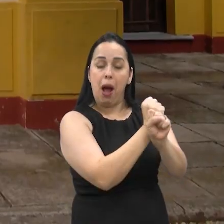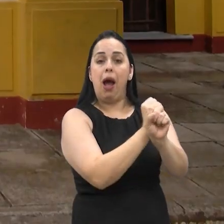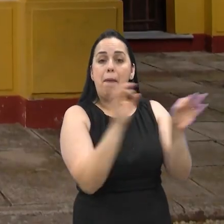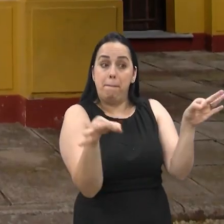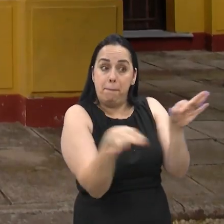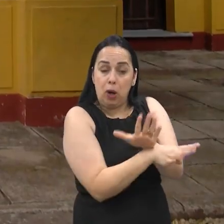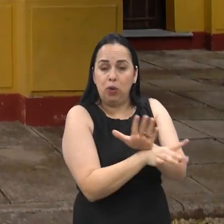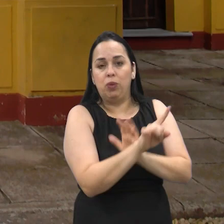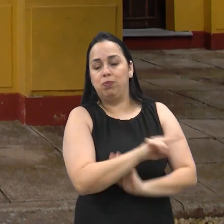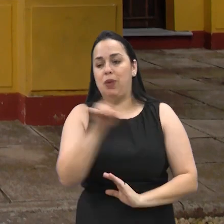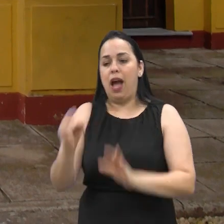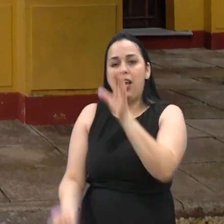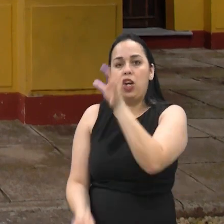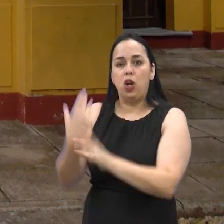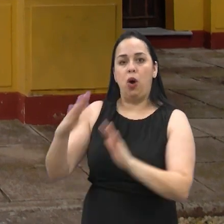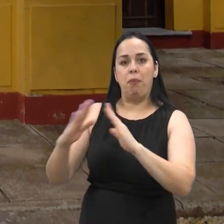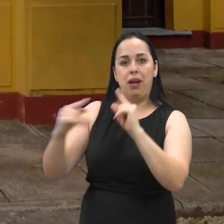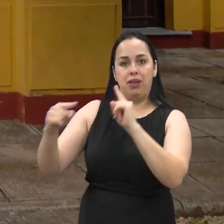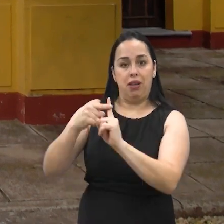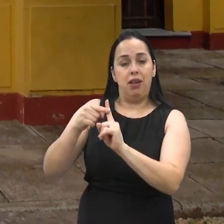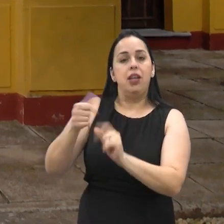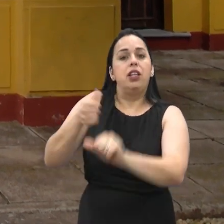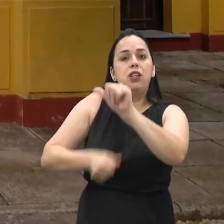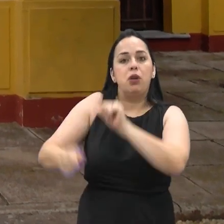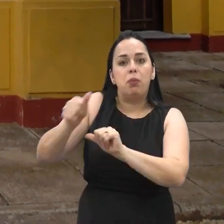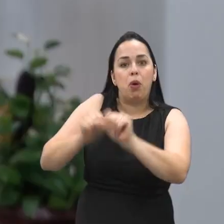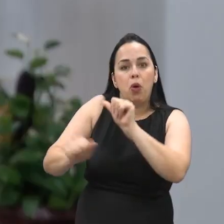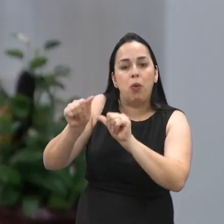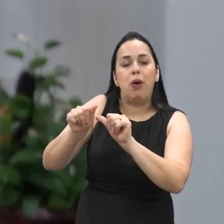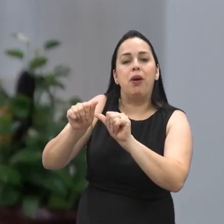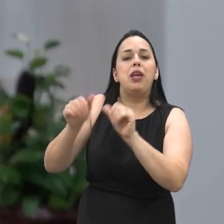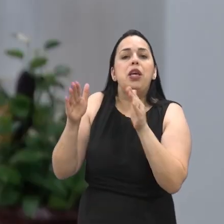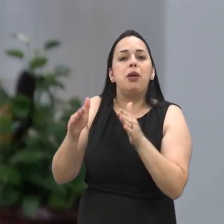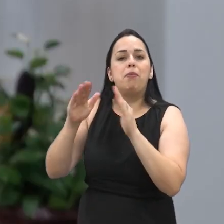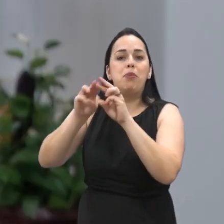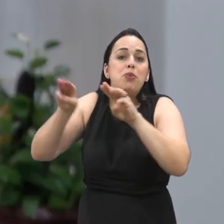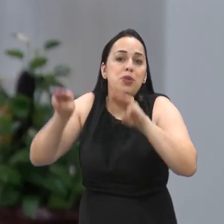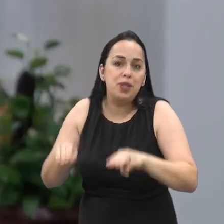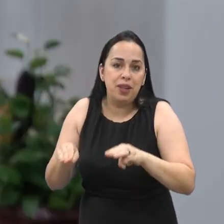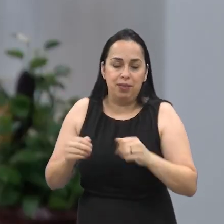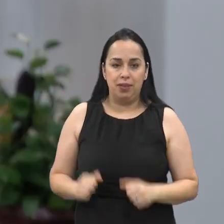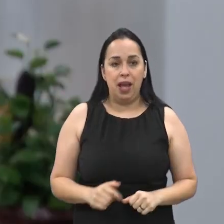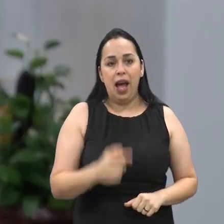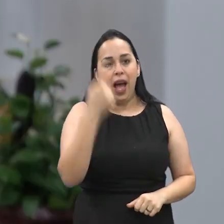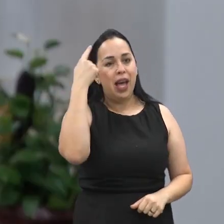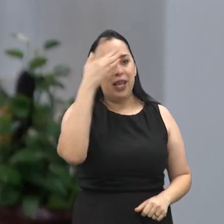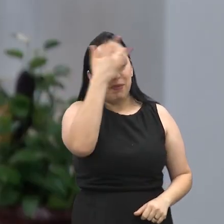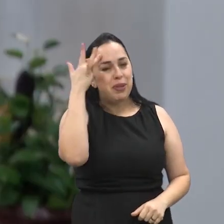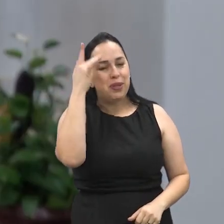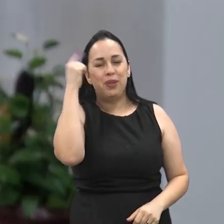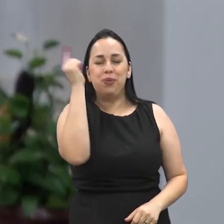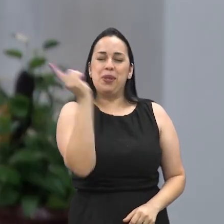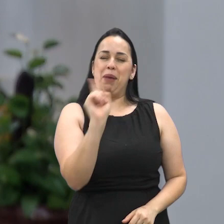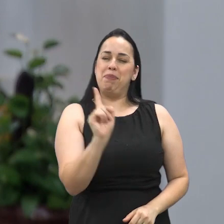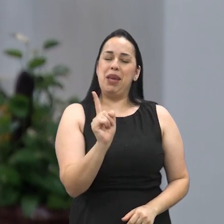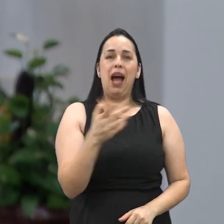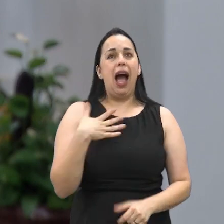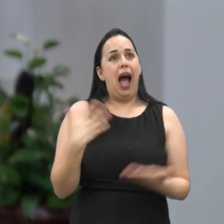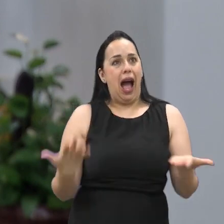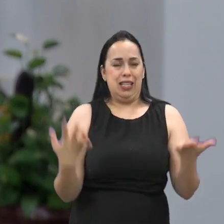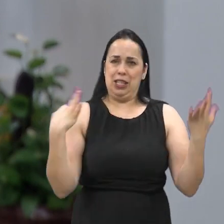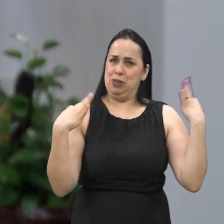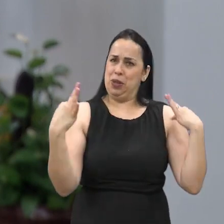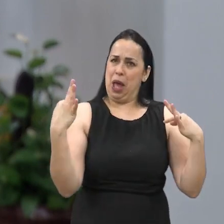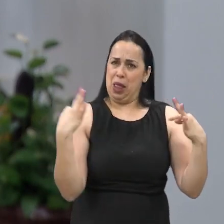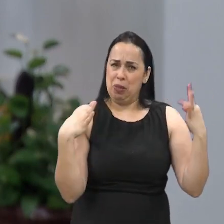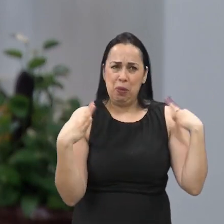a capela, transformada em museu em 2007. Muita gente tinha dificuldade de imaginar São José turística, né? São José